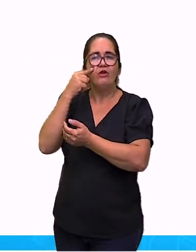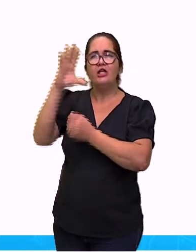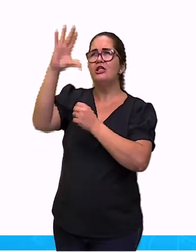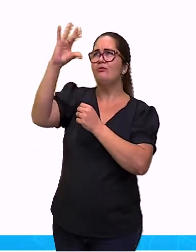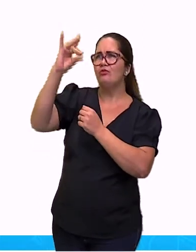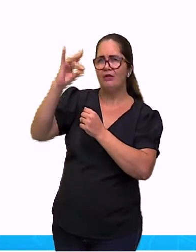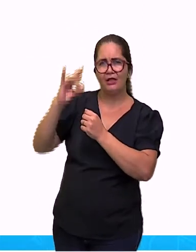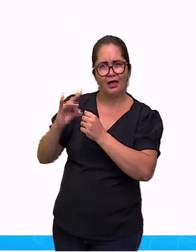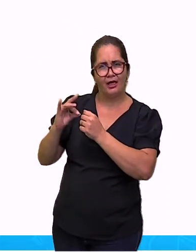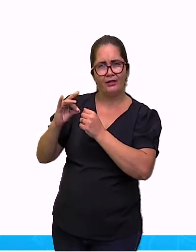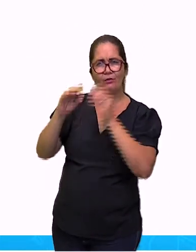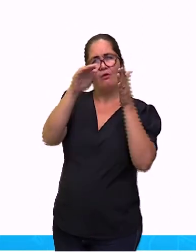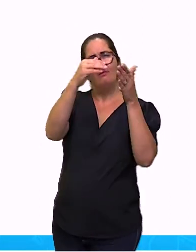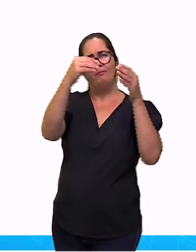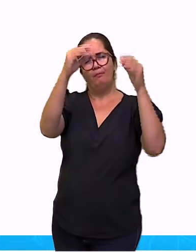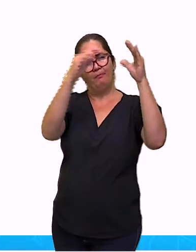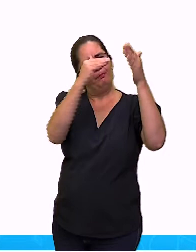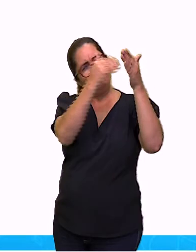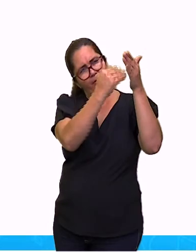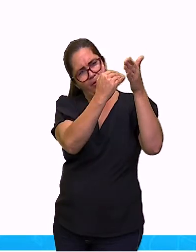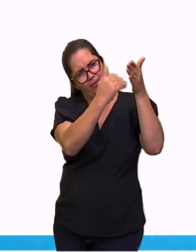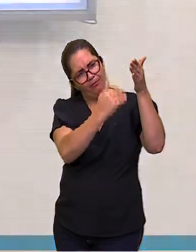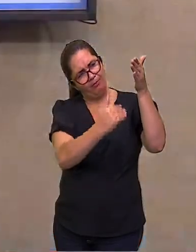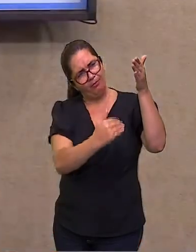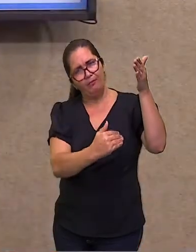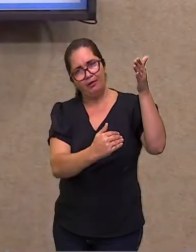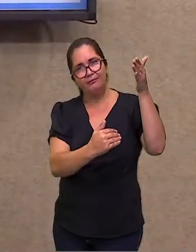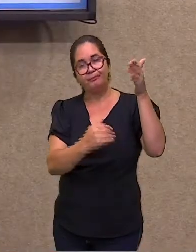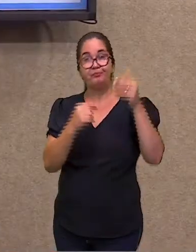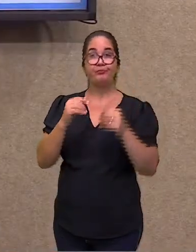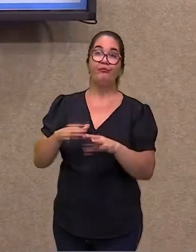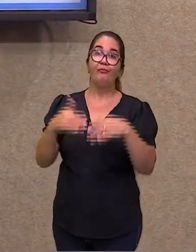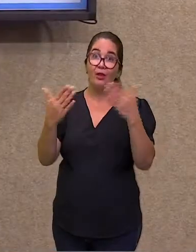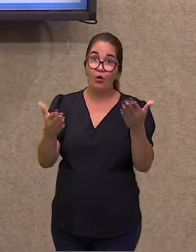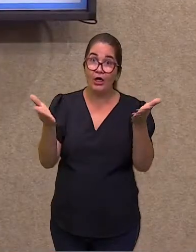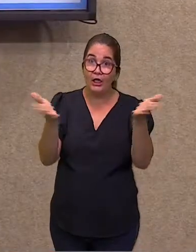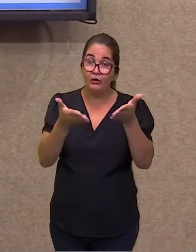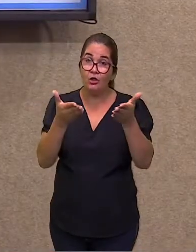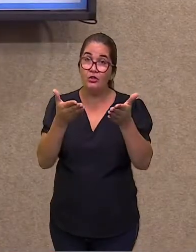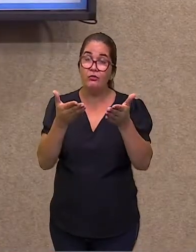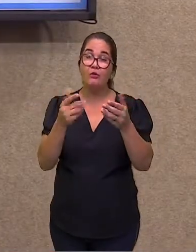Chambland. Vamos conhecer um pouquinho de dois artistas brasileiros do pontilhismo.